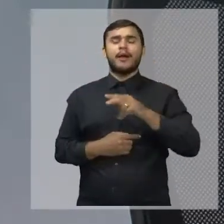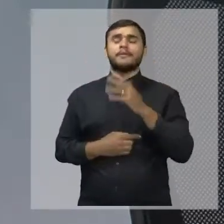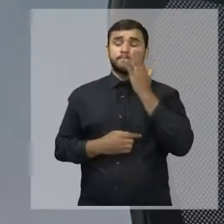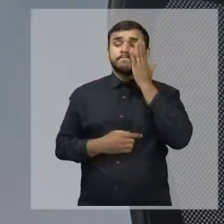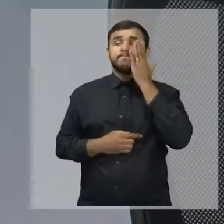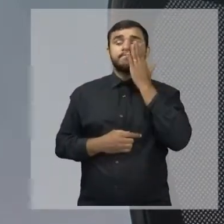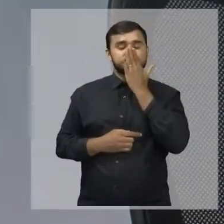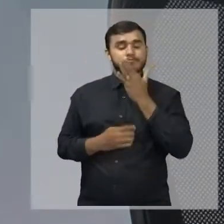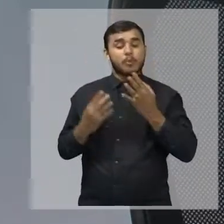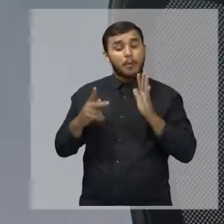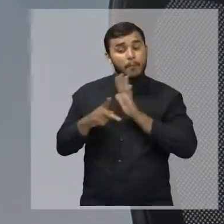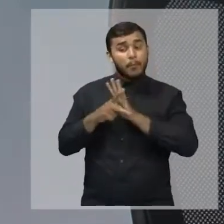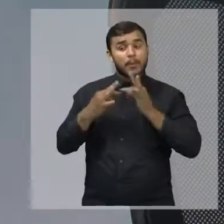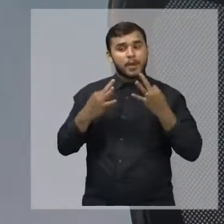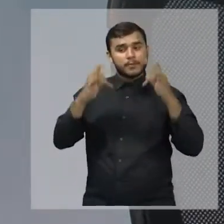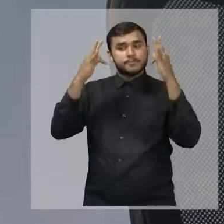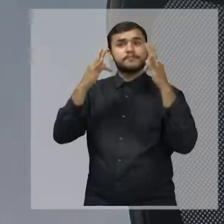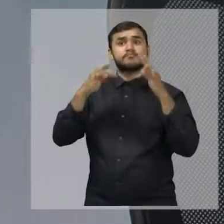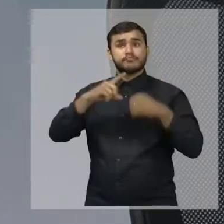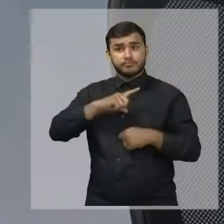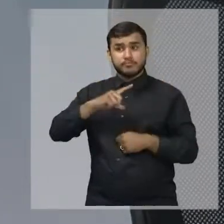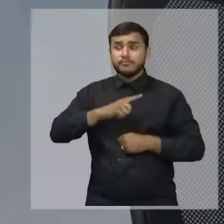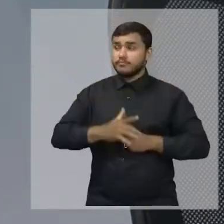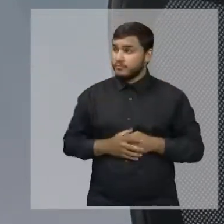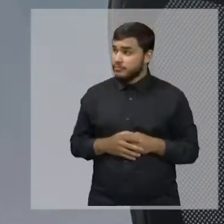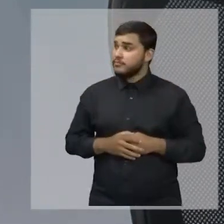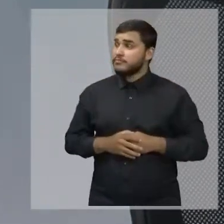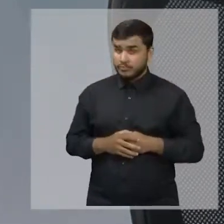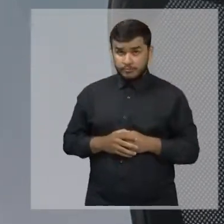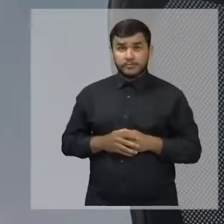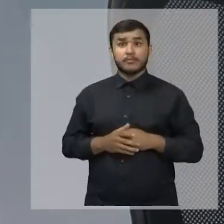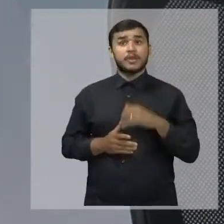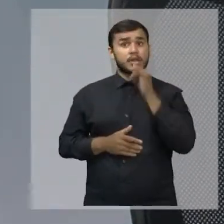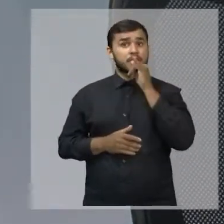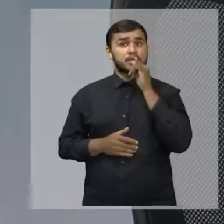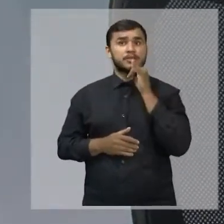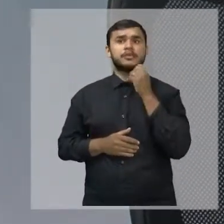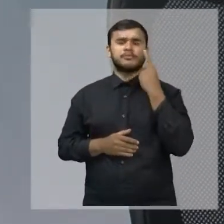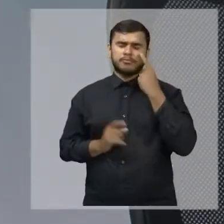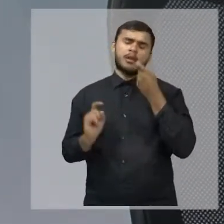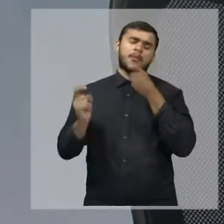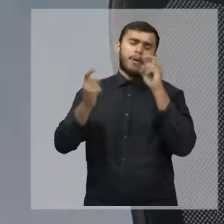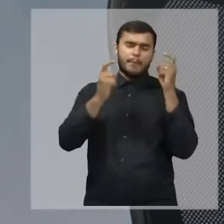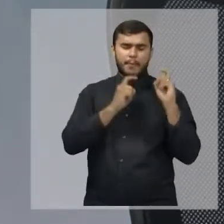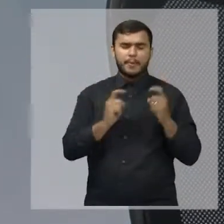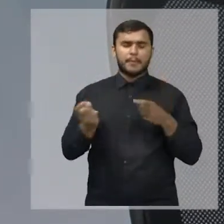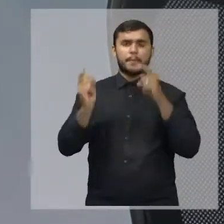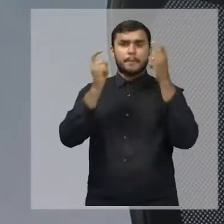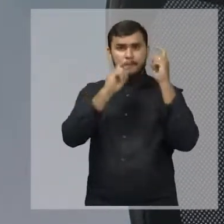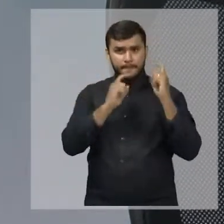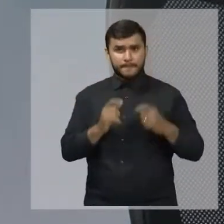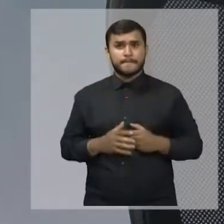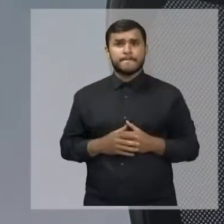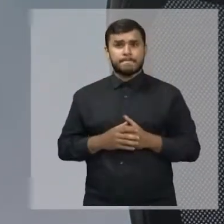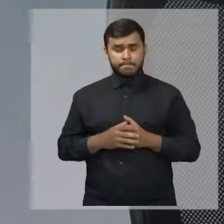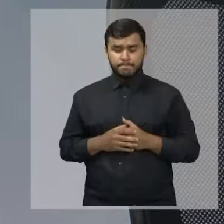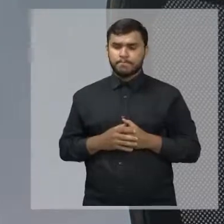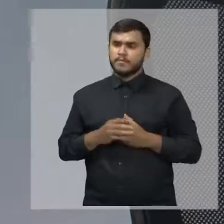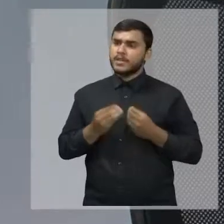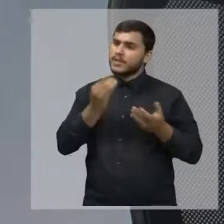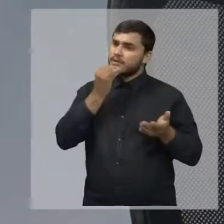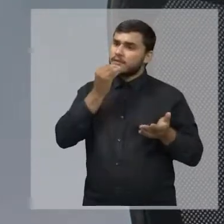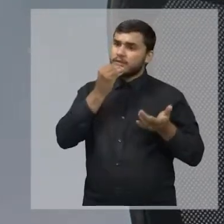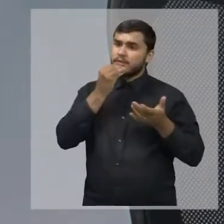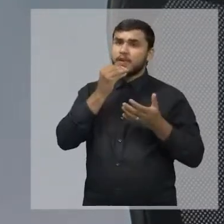muito mais rápido. Né? Da mesma maneira que eu acho que tem discussões interessantíssimas, né, dessa participação, do aprofundamento da democracia